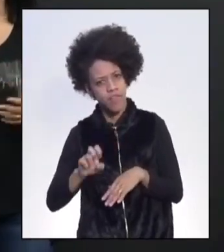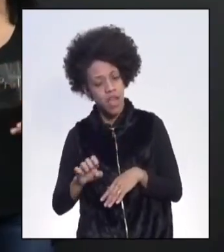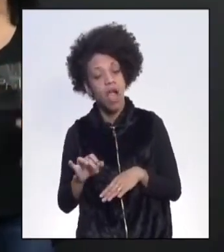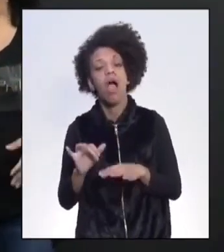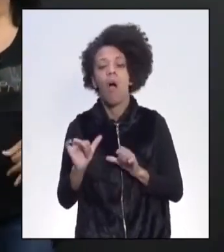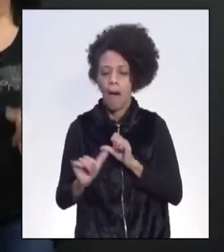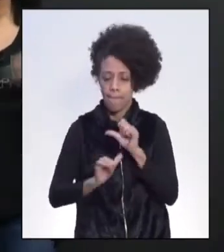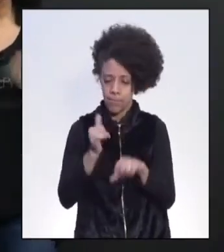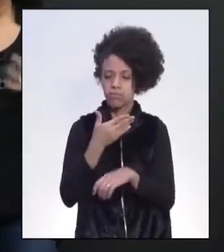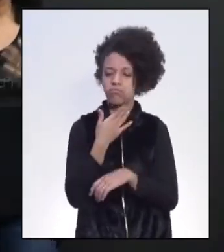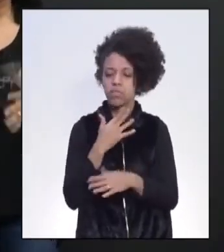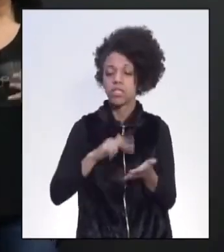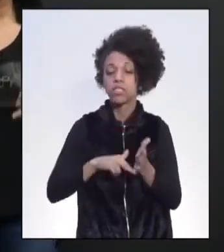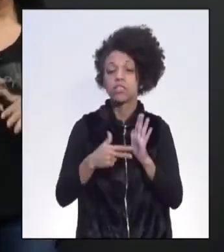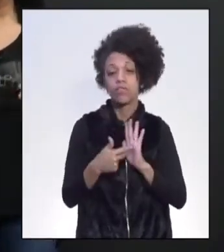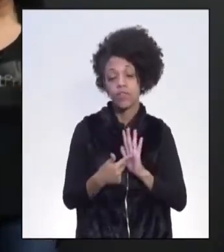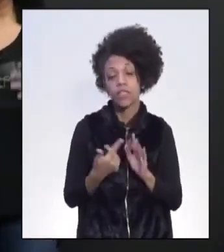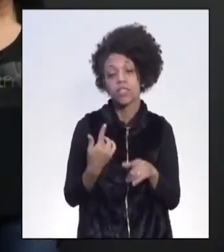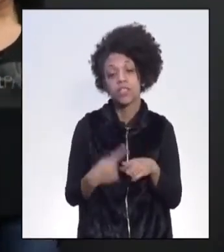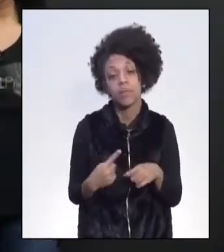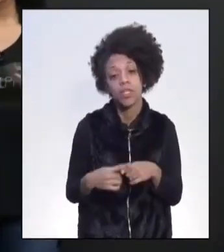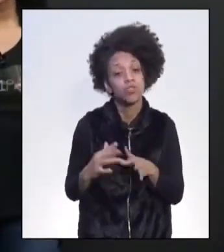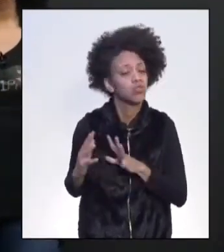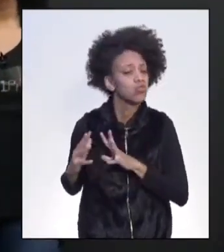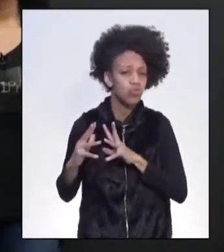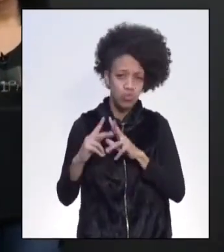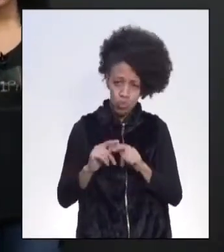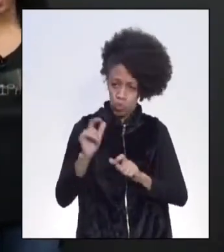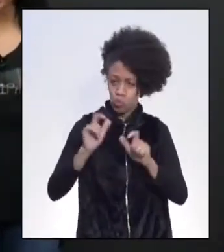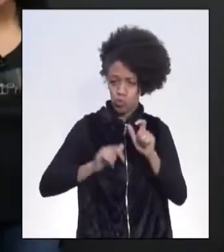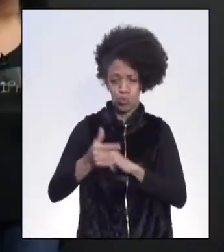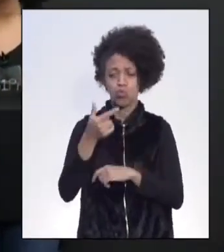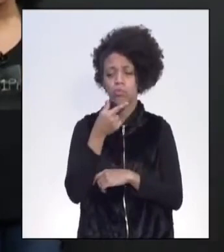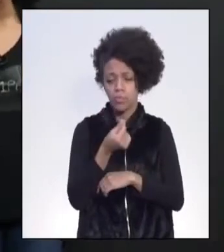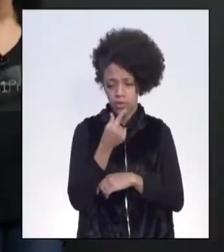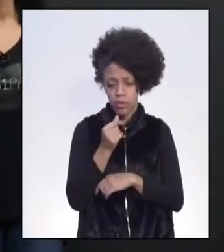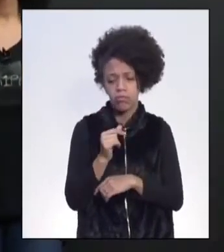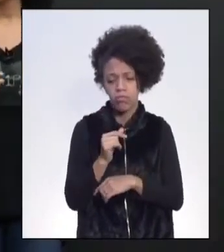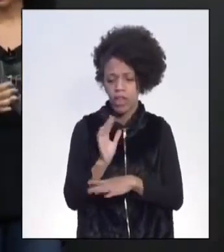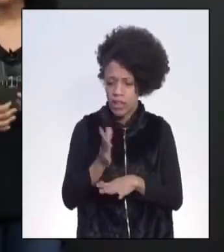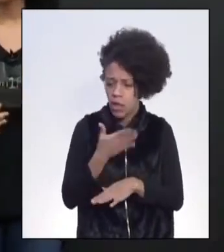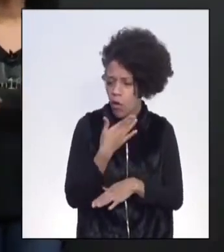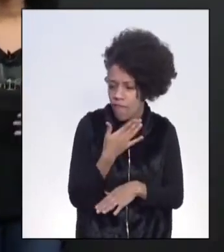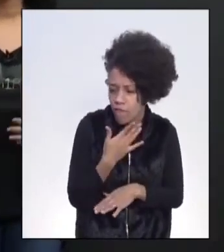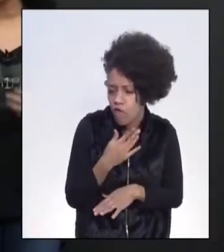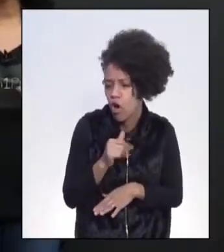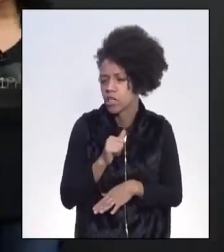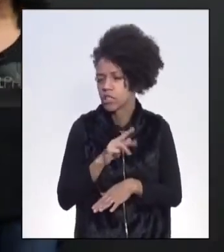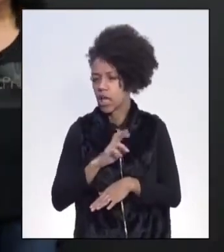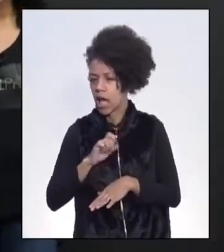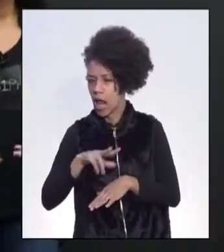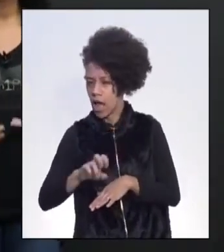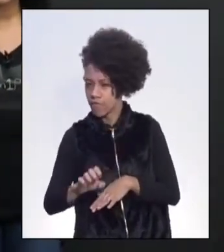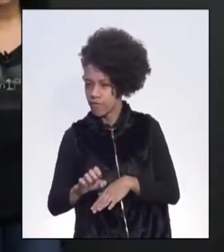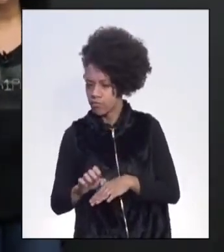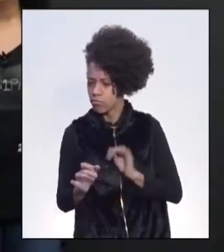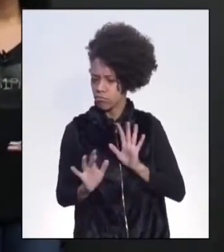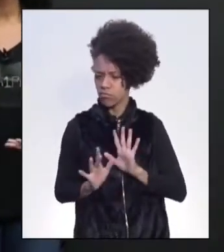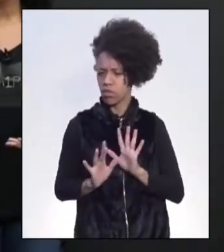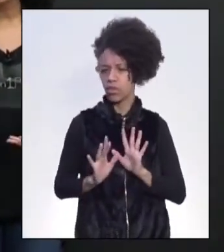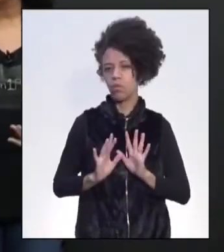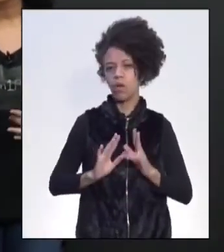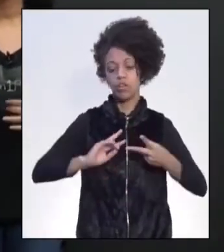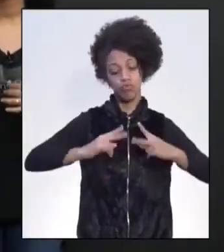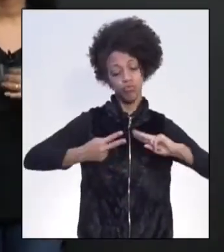voz. Significa que absolutamente todos os homens terão uma voz grave? Não. Isso há uma diferença genética entre as